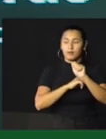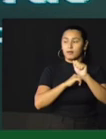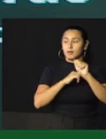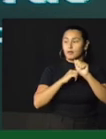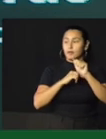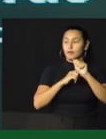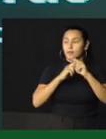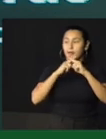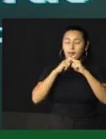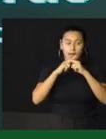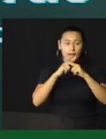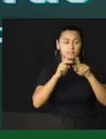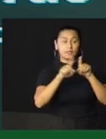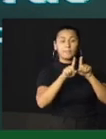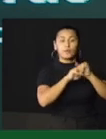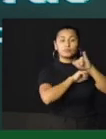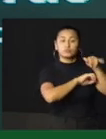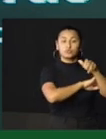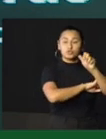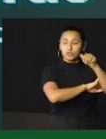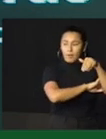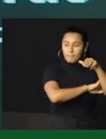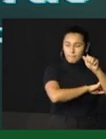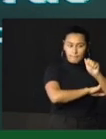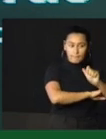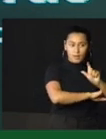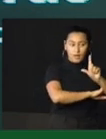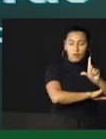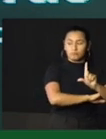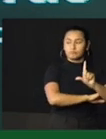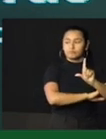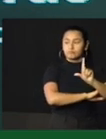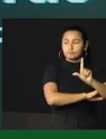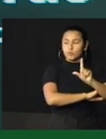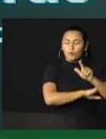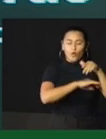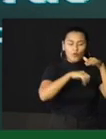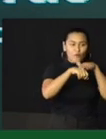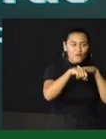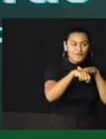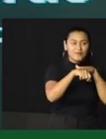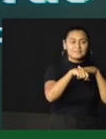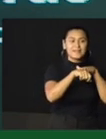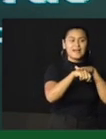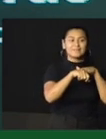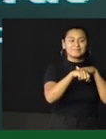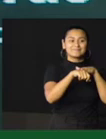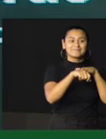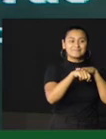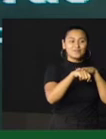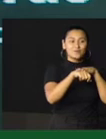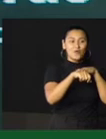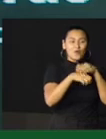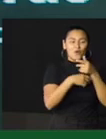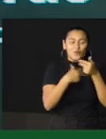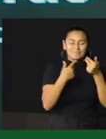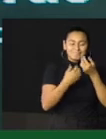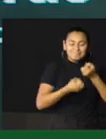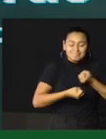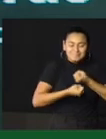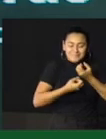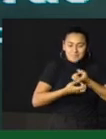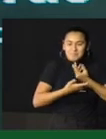Jamal Jorge bitar com uma sinceridade cortante que inspira a todos